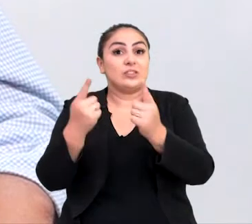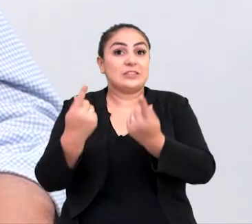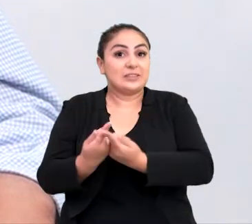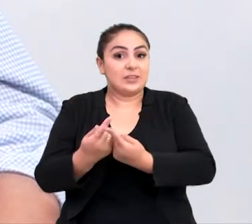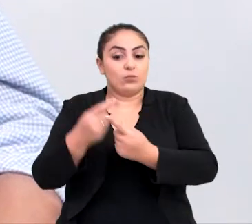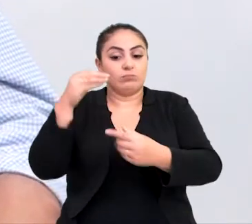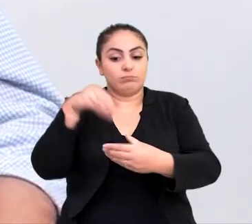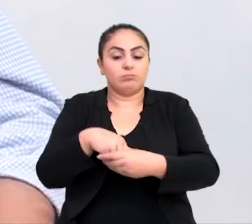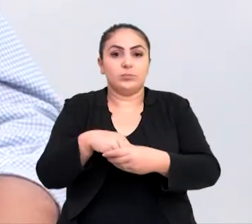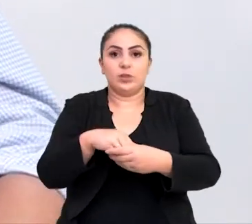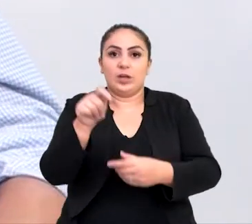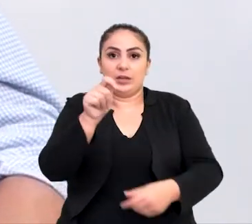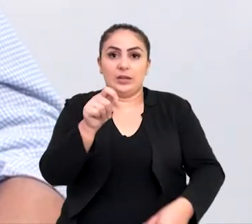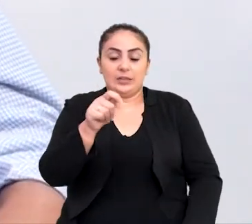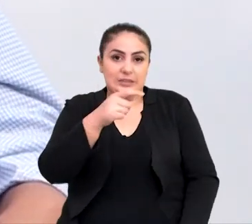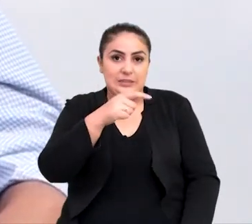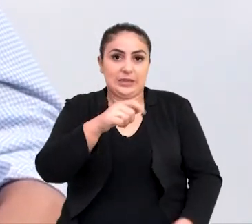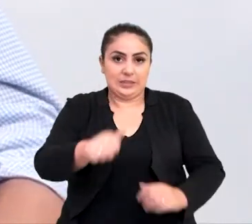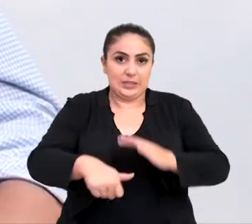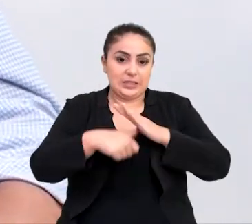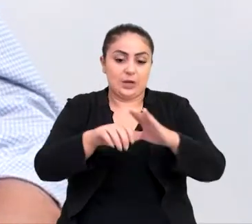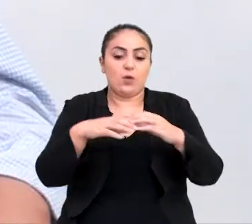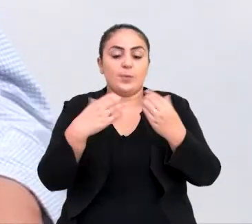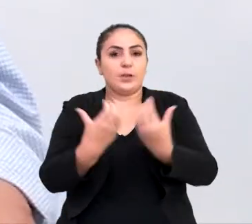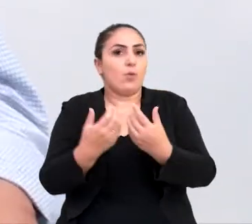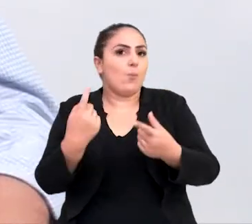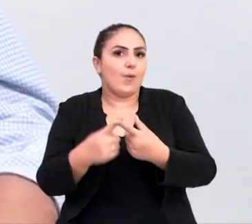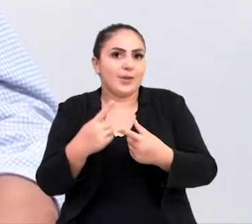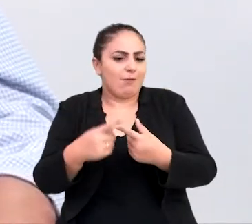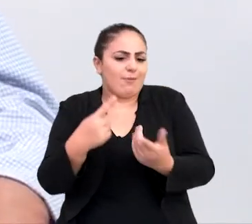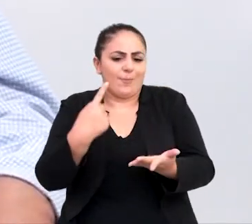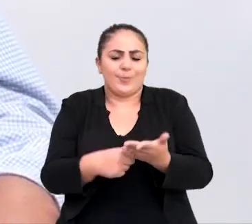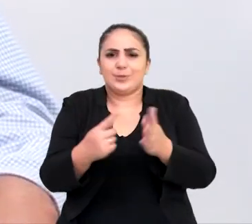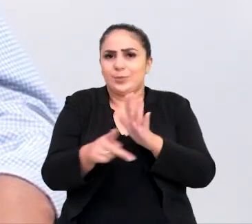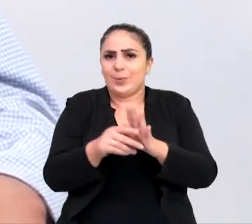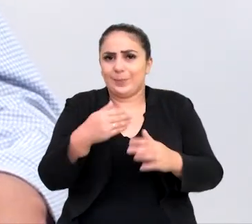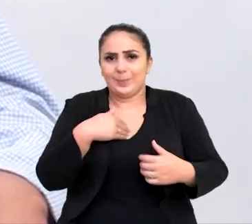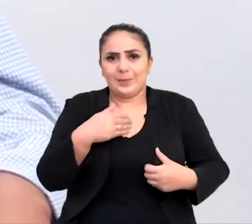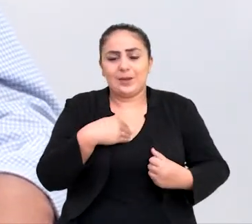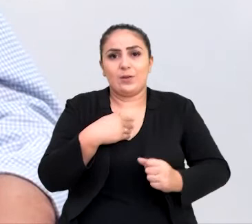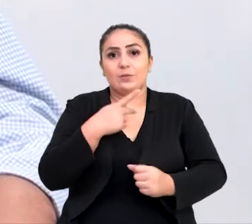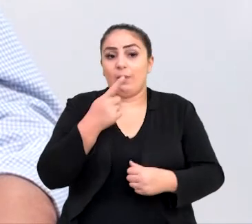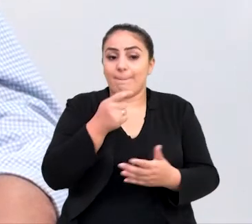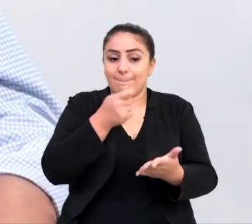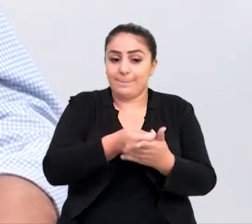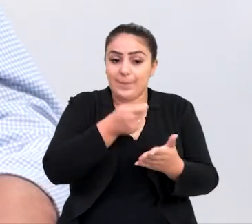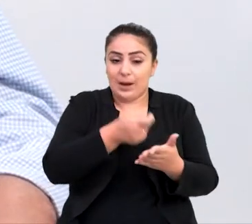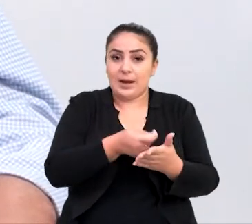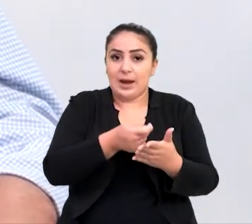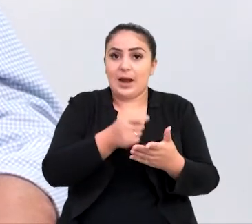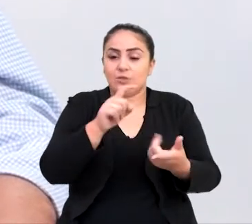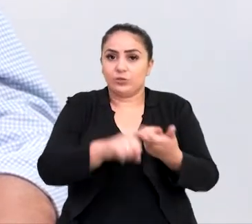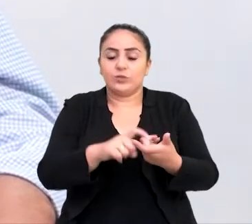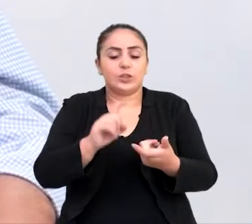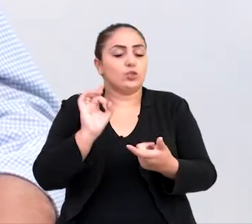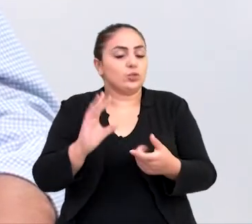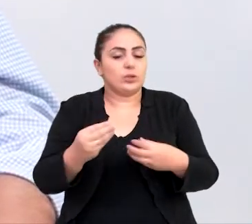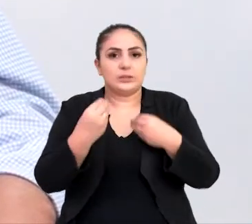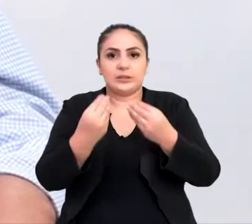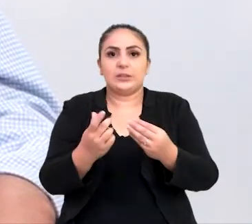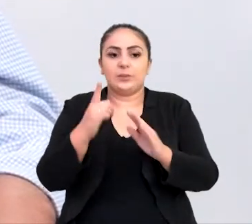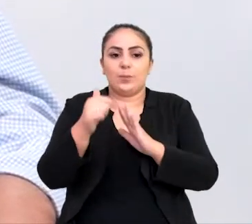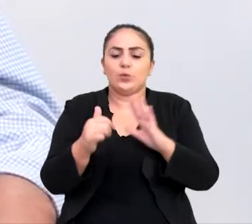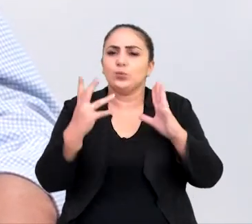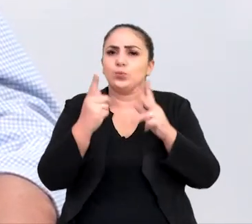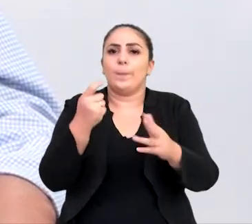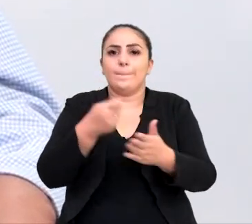3 mandatos. Como líder comunitário, porque é um compromisso que eu assumi de pagar aquela dívida e só entreguei, depois